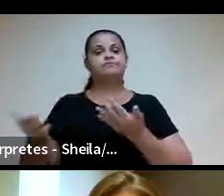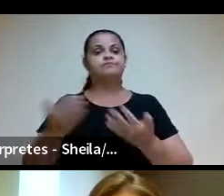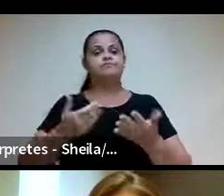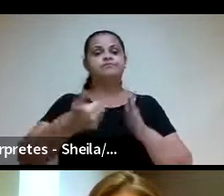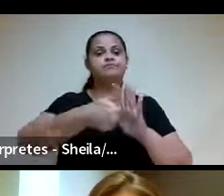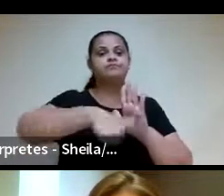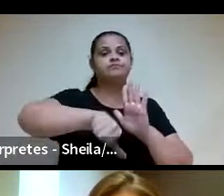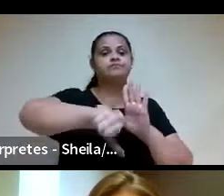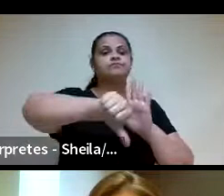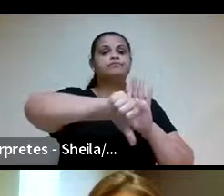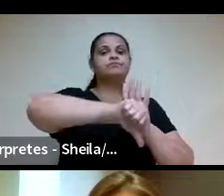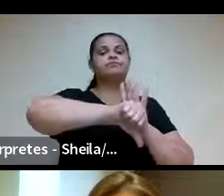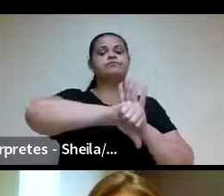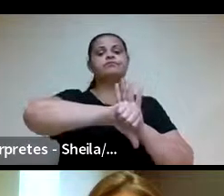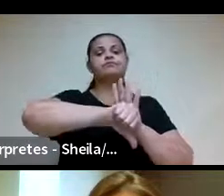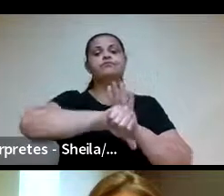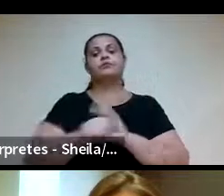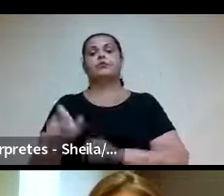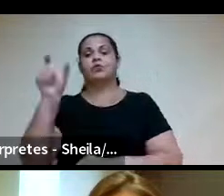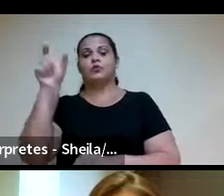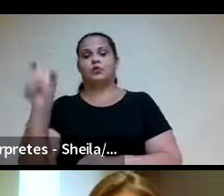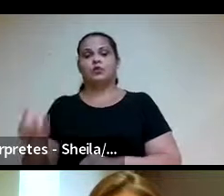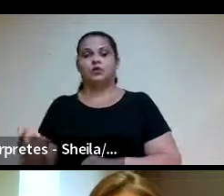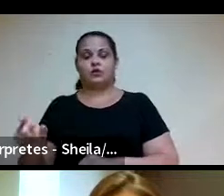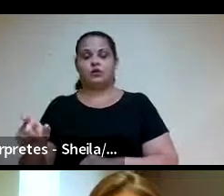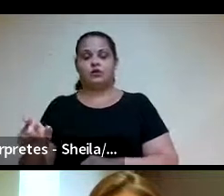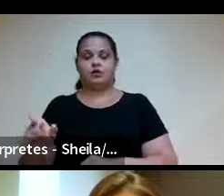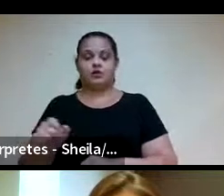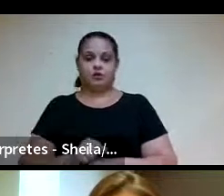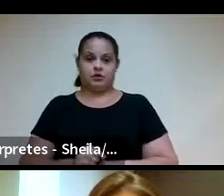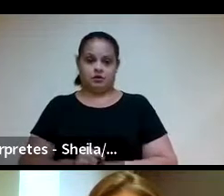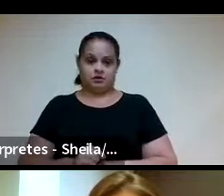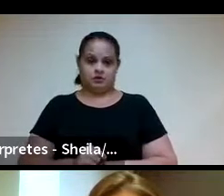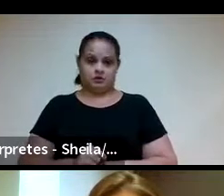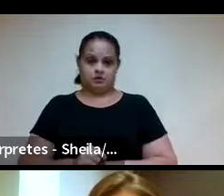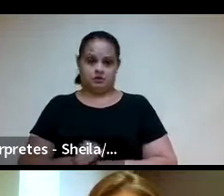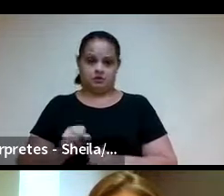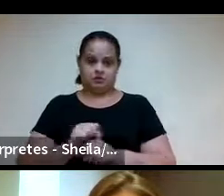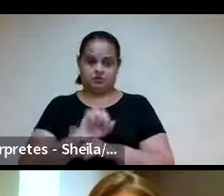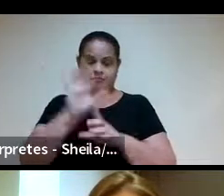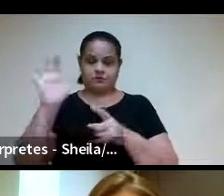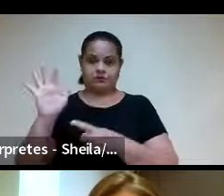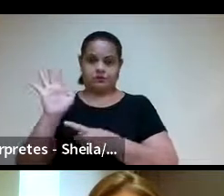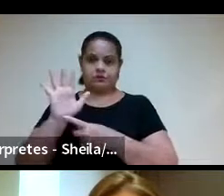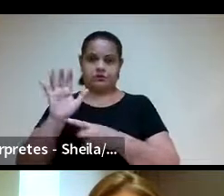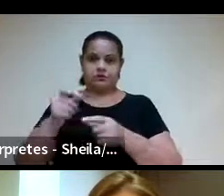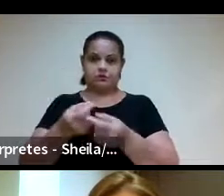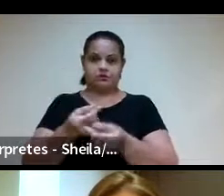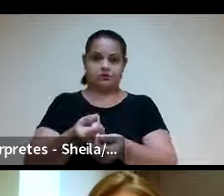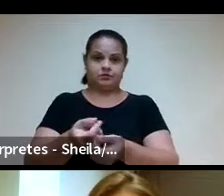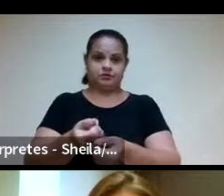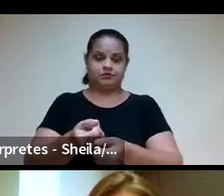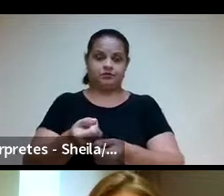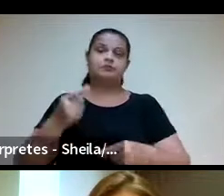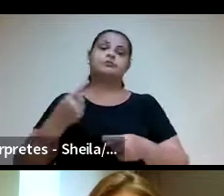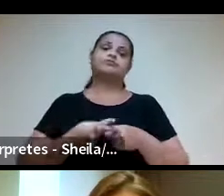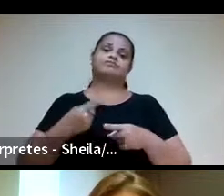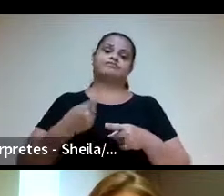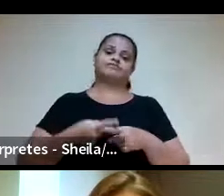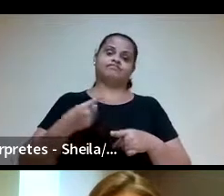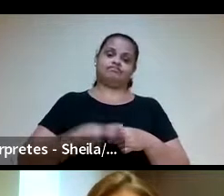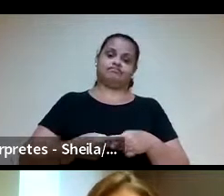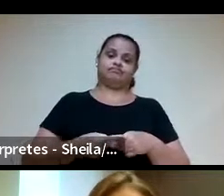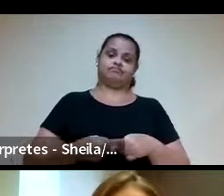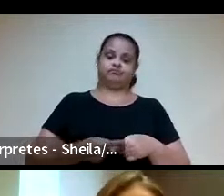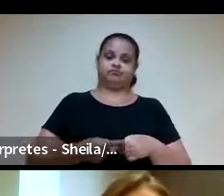ilegitimidade da parte recorrente para oferecer este recurso eleitoral. Mas por quê? Ora, se trata